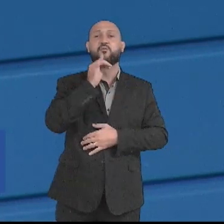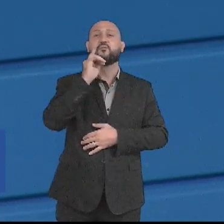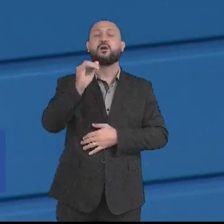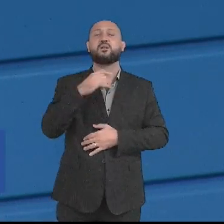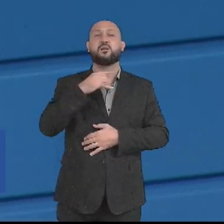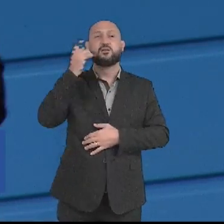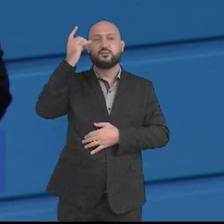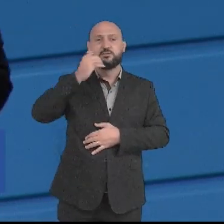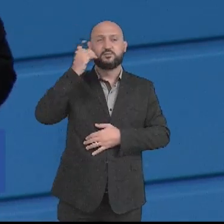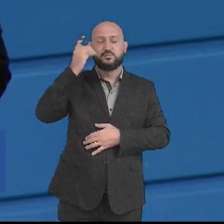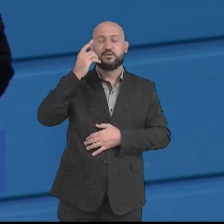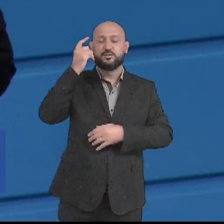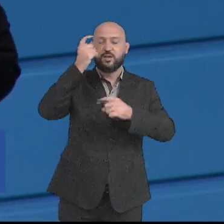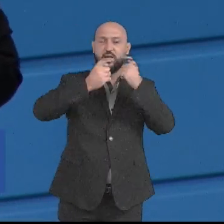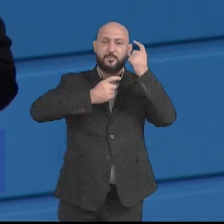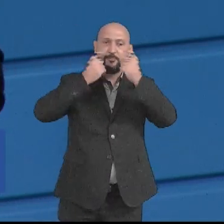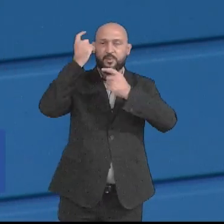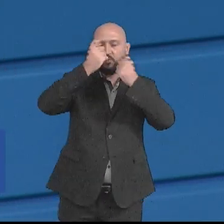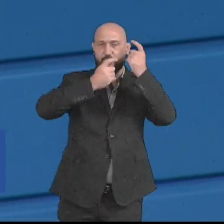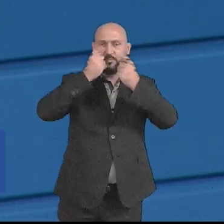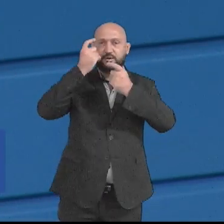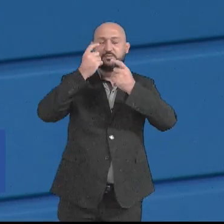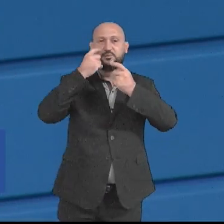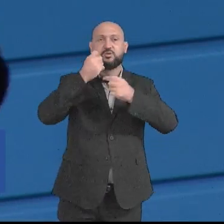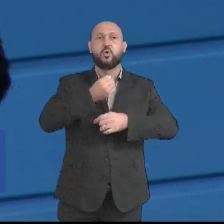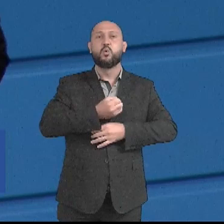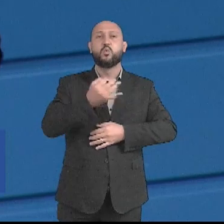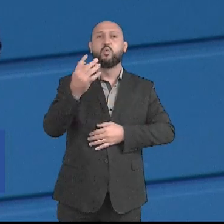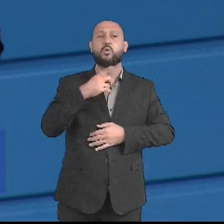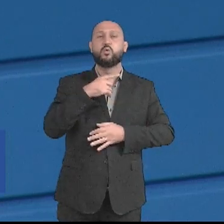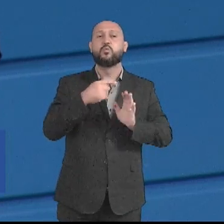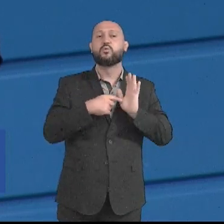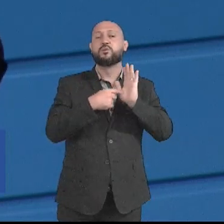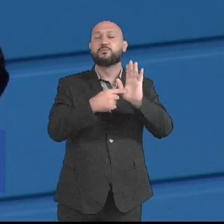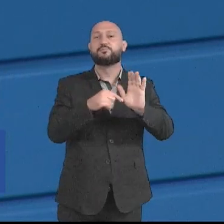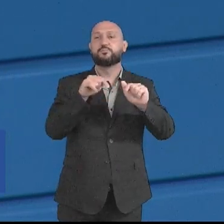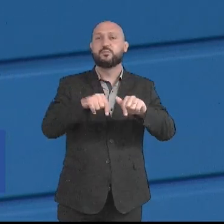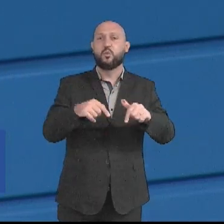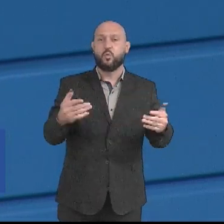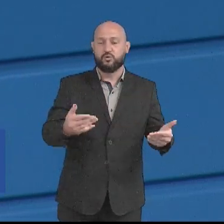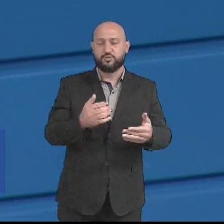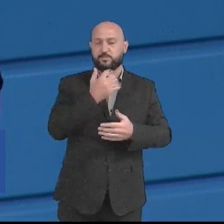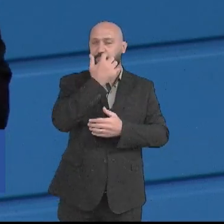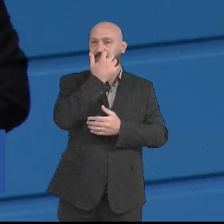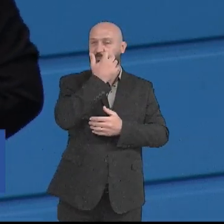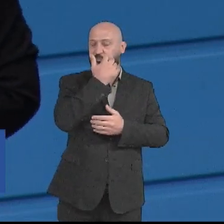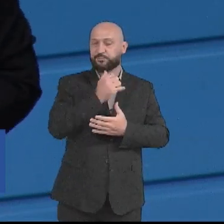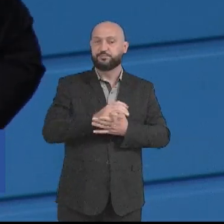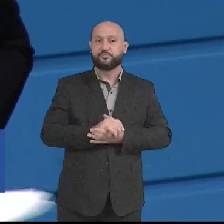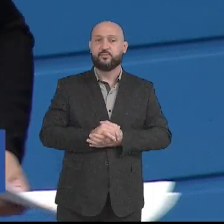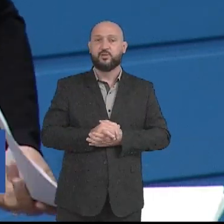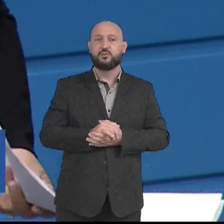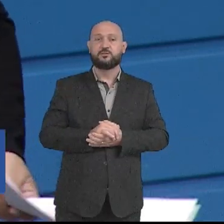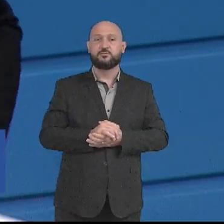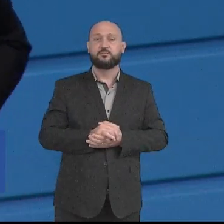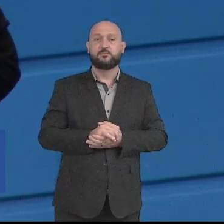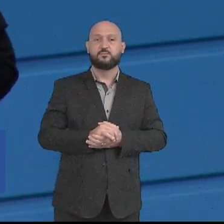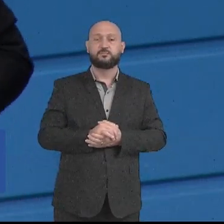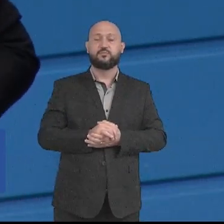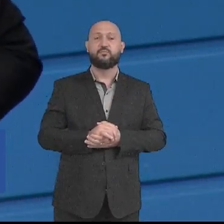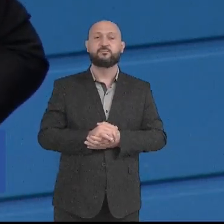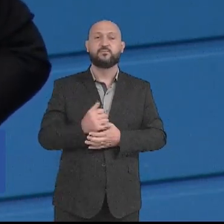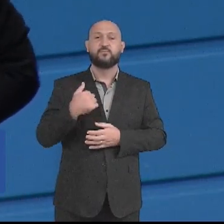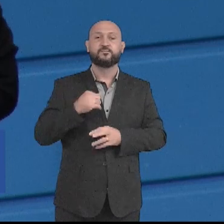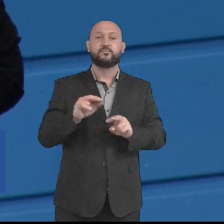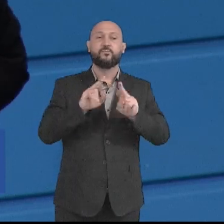dizer, Caravina, que é preocupante esses números que Vossa Excelência traz aqui hoje. E é